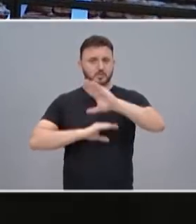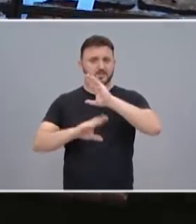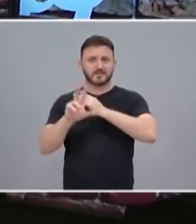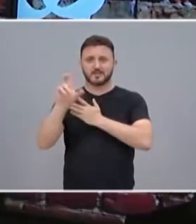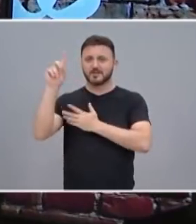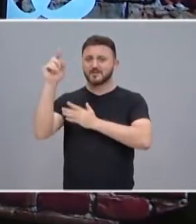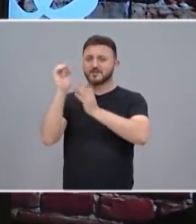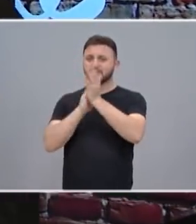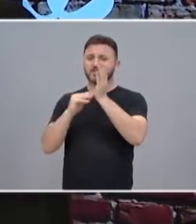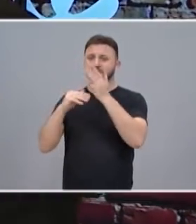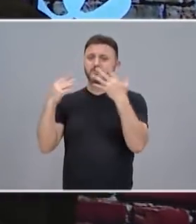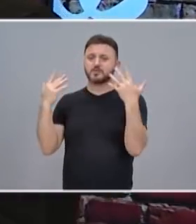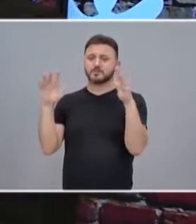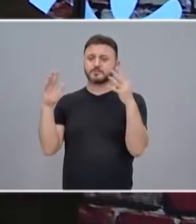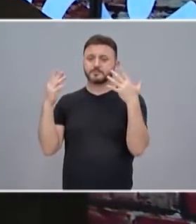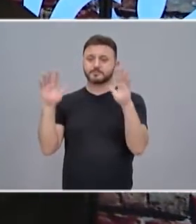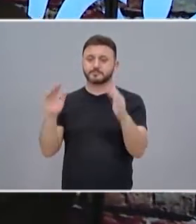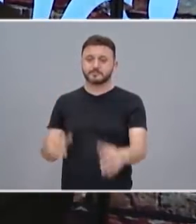Deus.